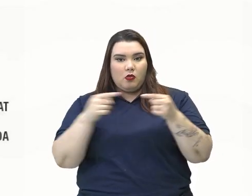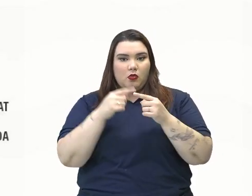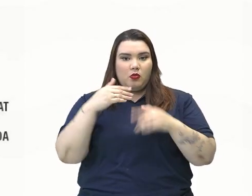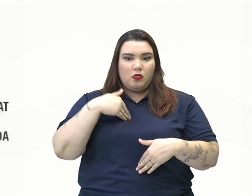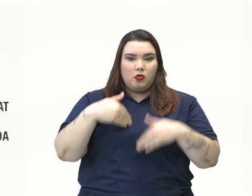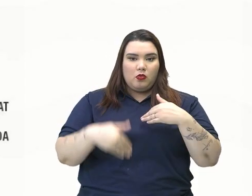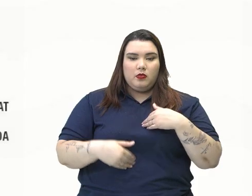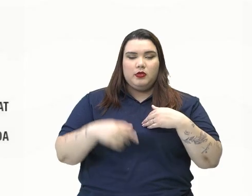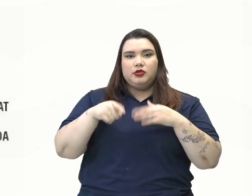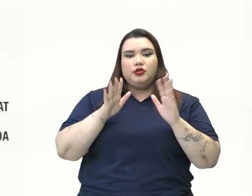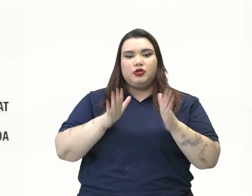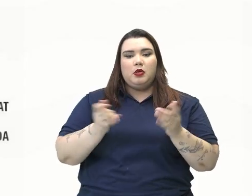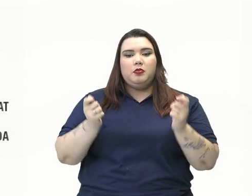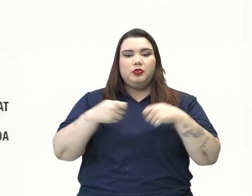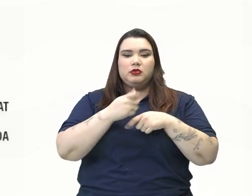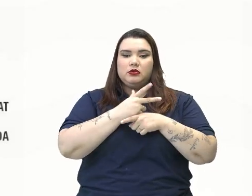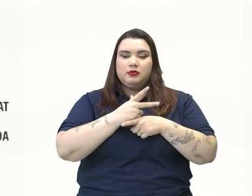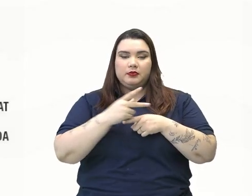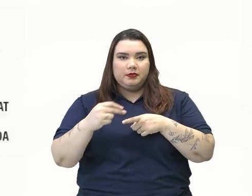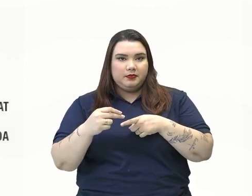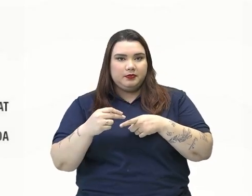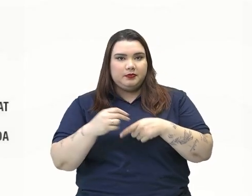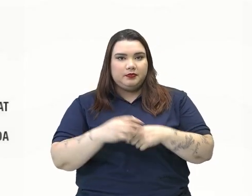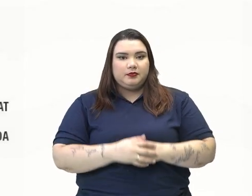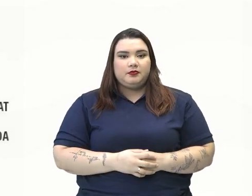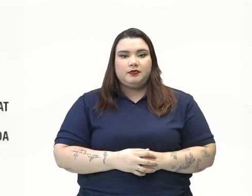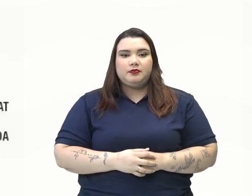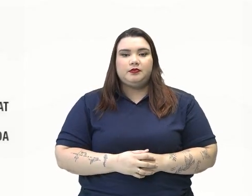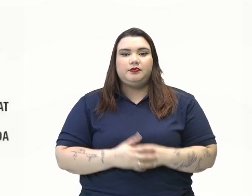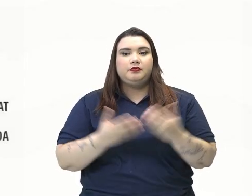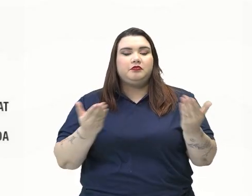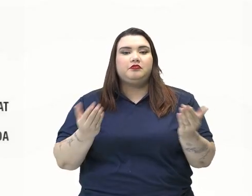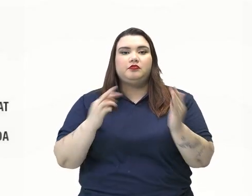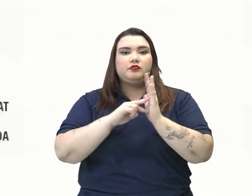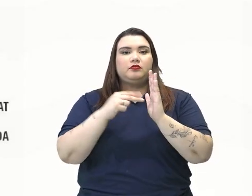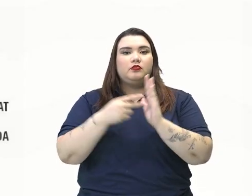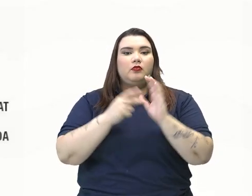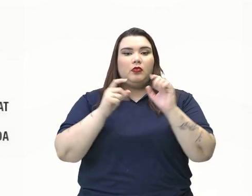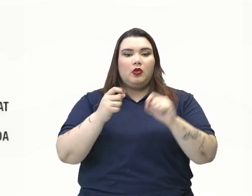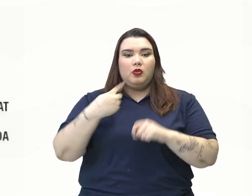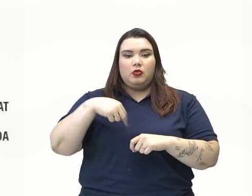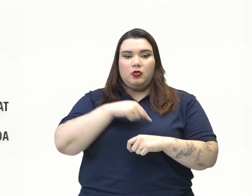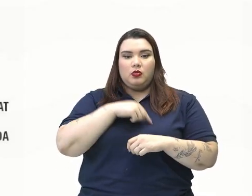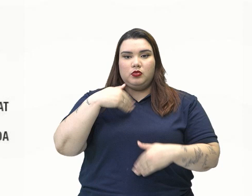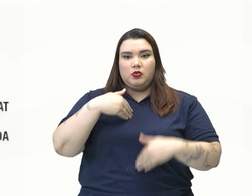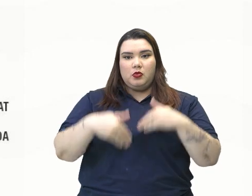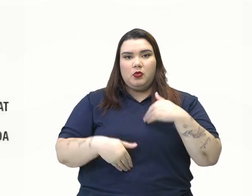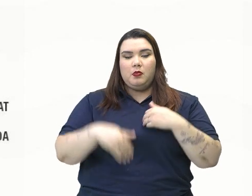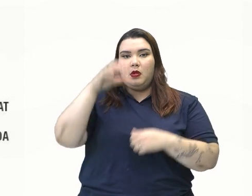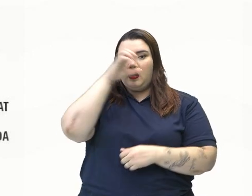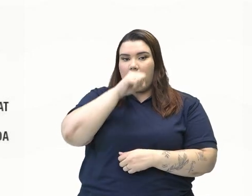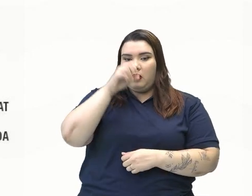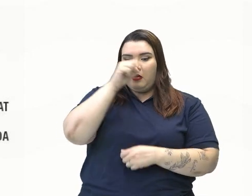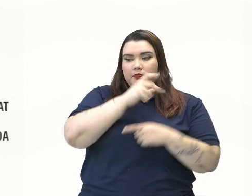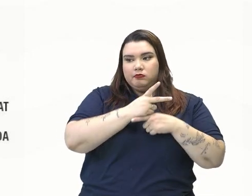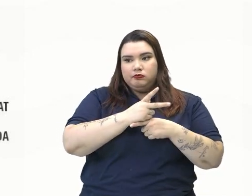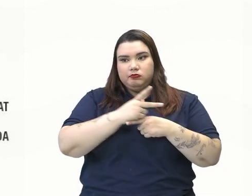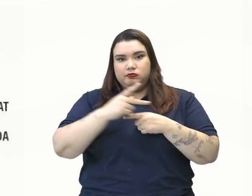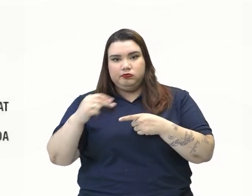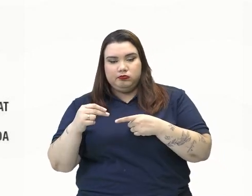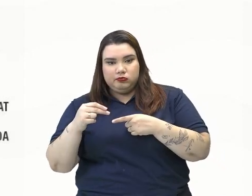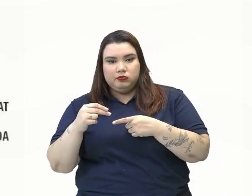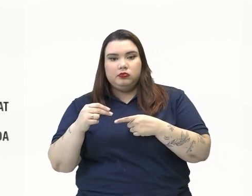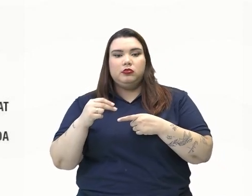organismo real, ele já sabe como derrotá-lo. Então, isso quer dizer que o nosso corpo aprende a derrotar